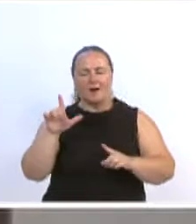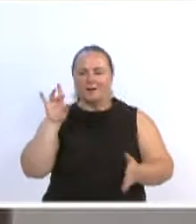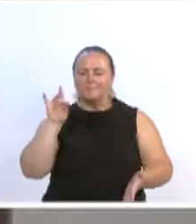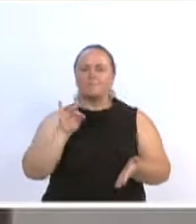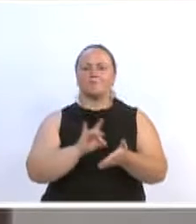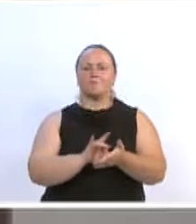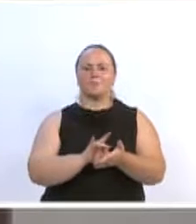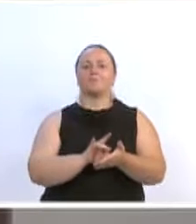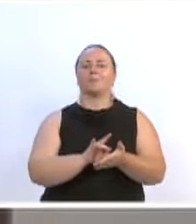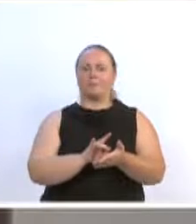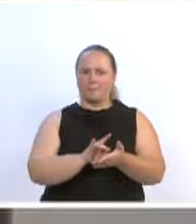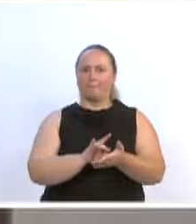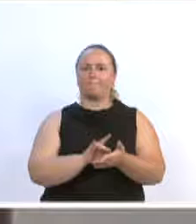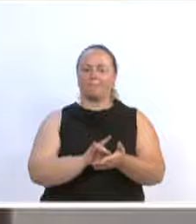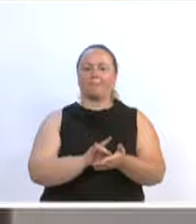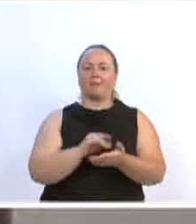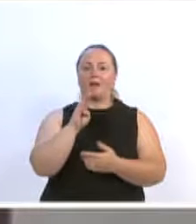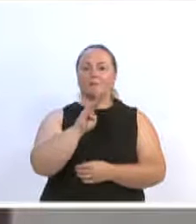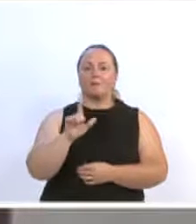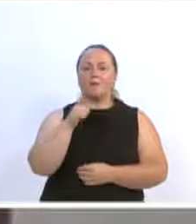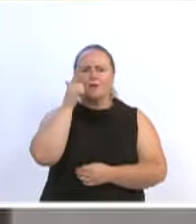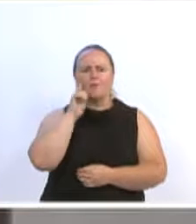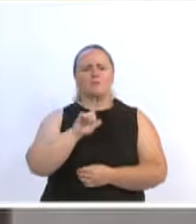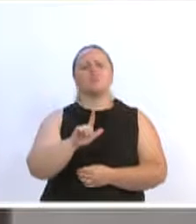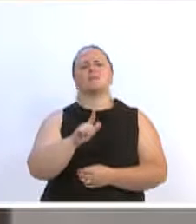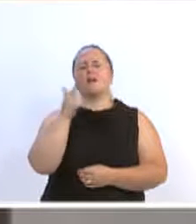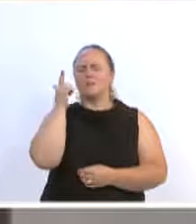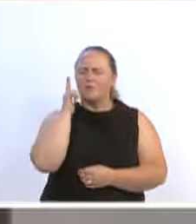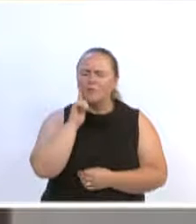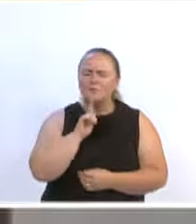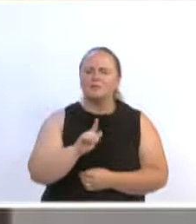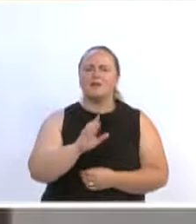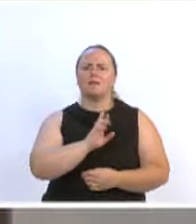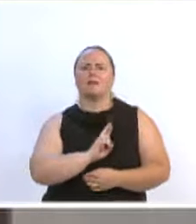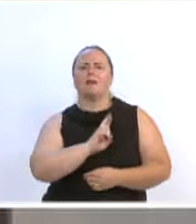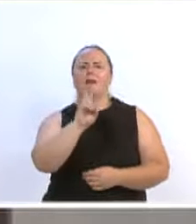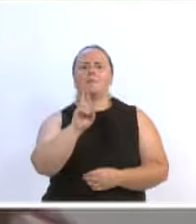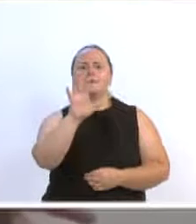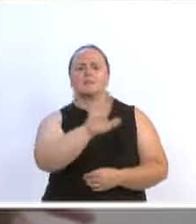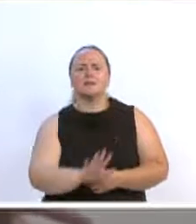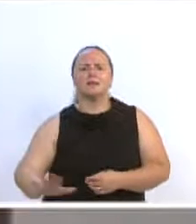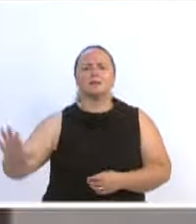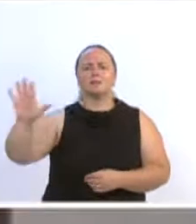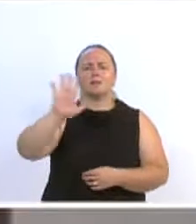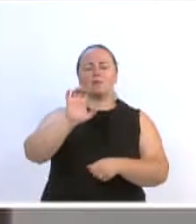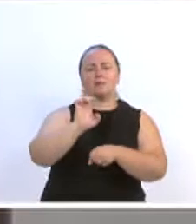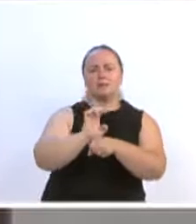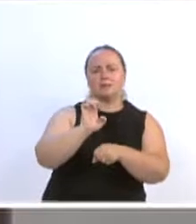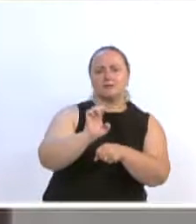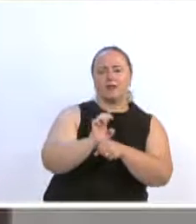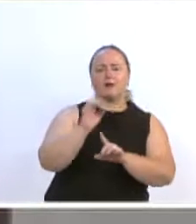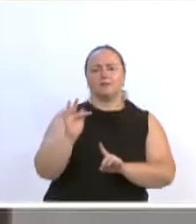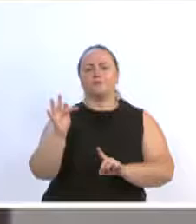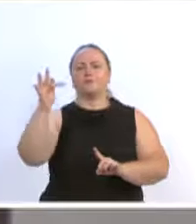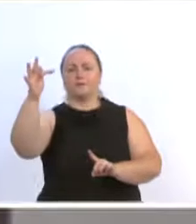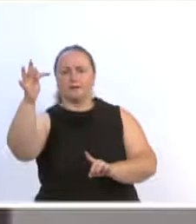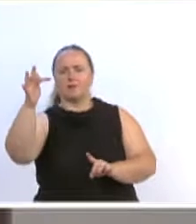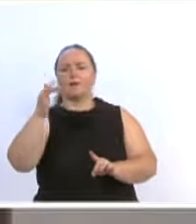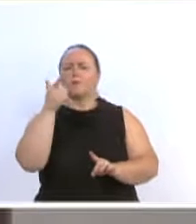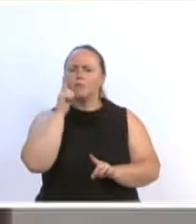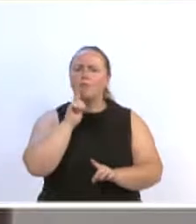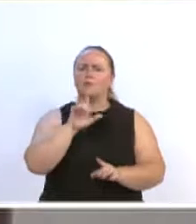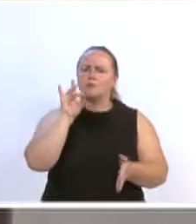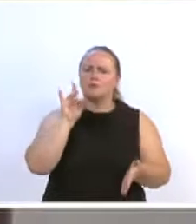sim blumenau ganhasse e viesse a ter mais representação vou repetir não só o cenário estadual mas sim no